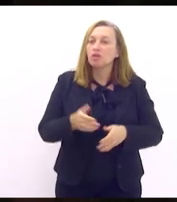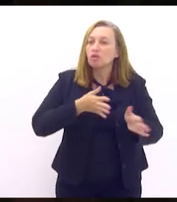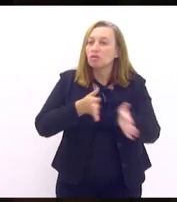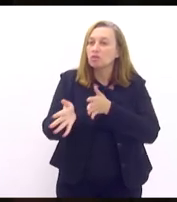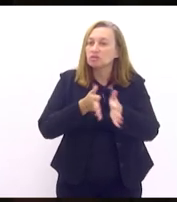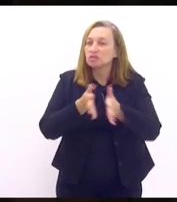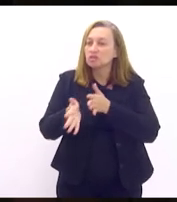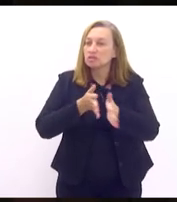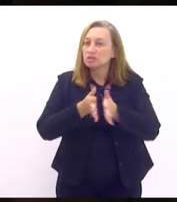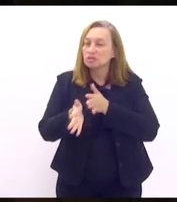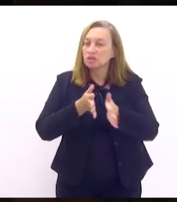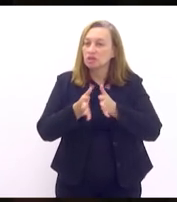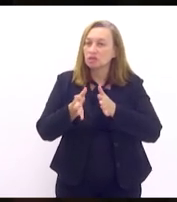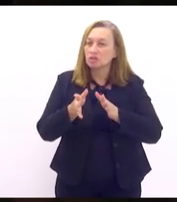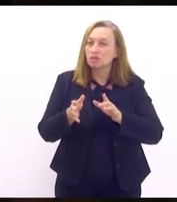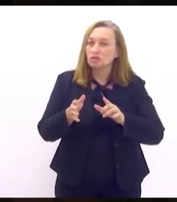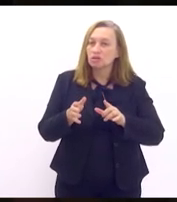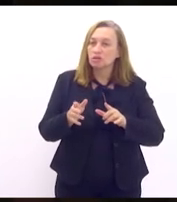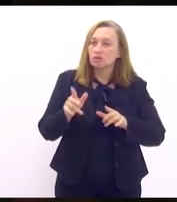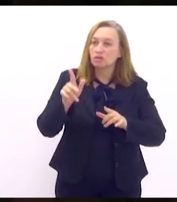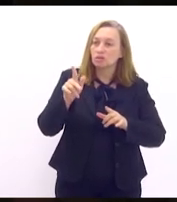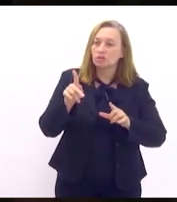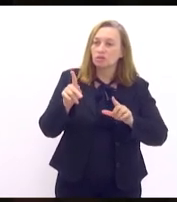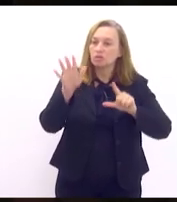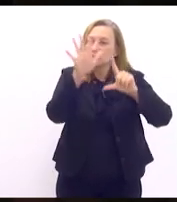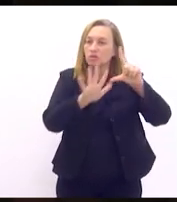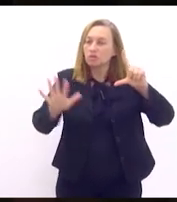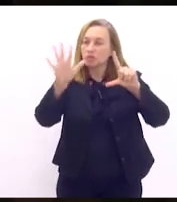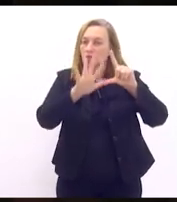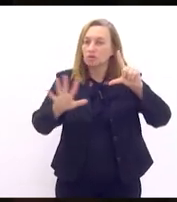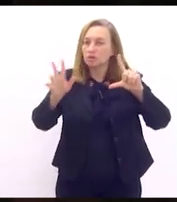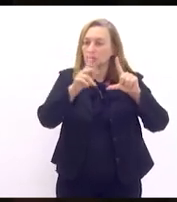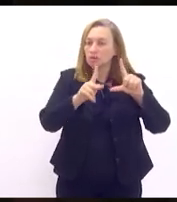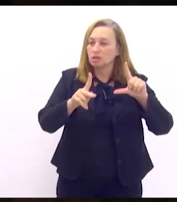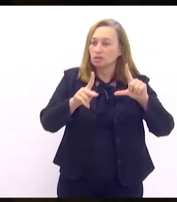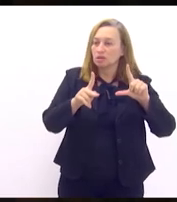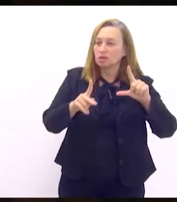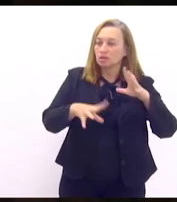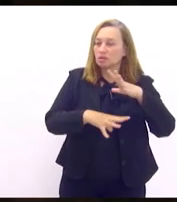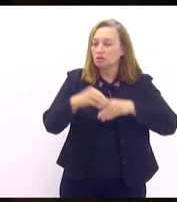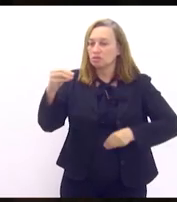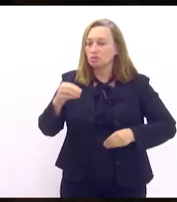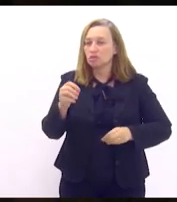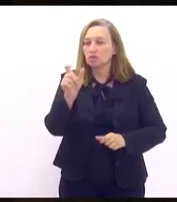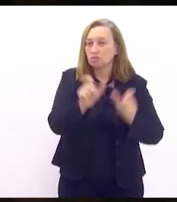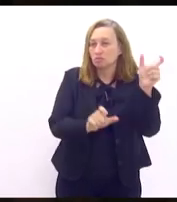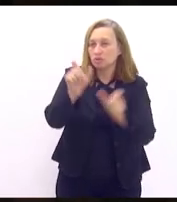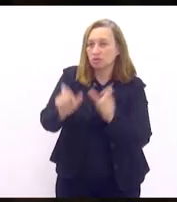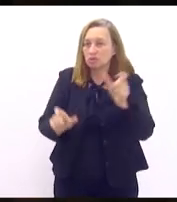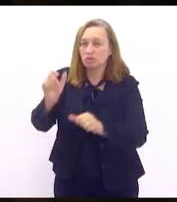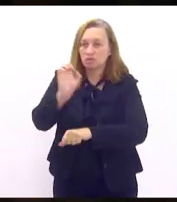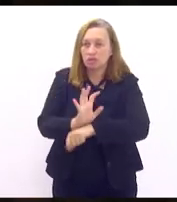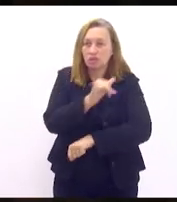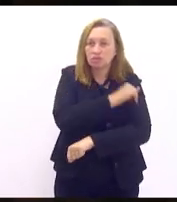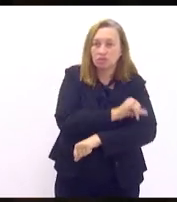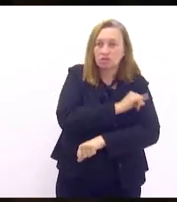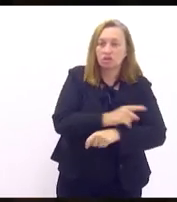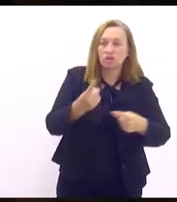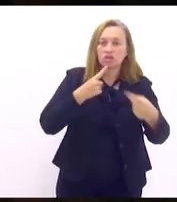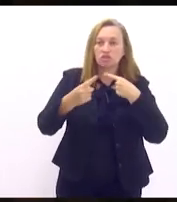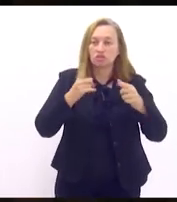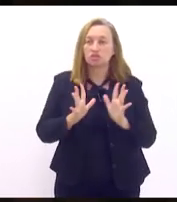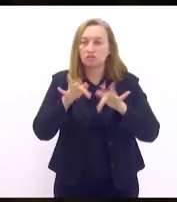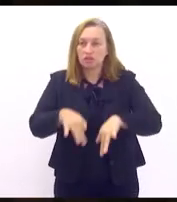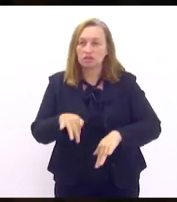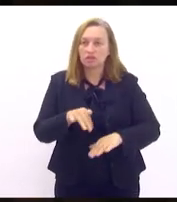e a finalidade do portal de desaparecidos no âmbito do Estado do Rio de Janeiro. Em discussão, não havendo quem queira discutir, encerrada a discussão, em votação,